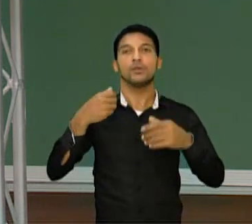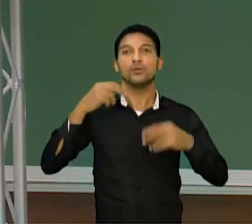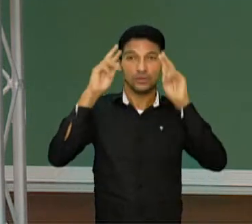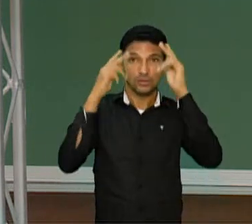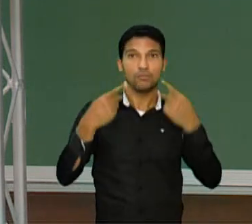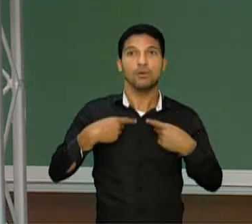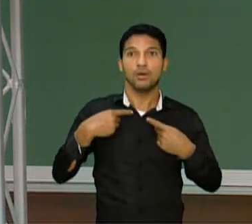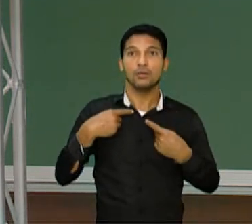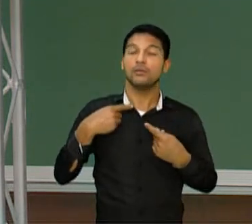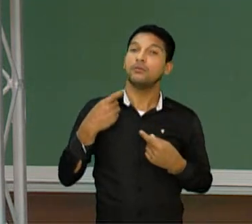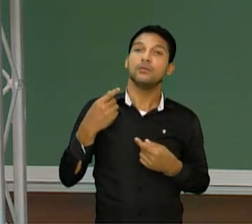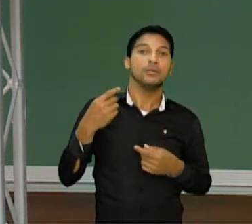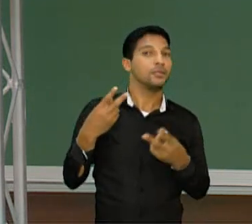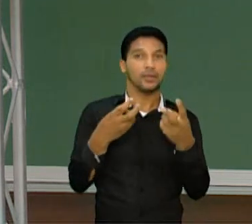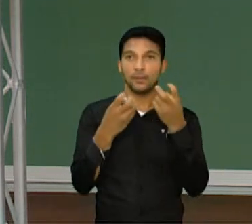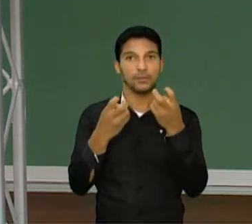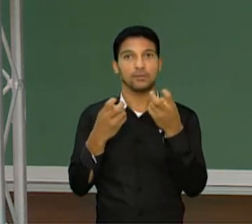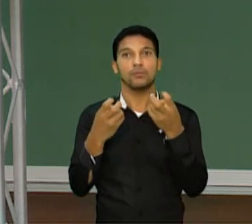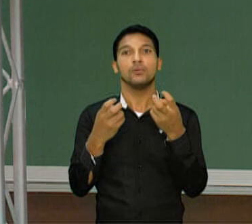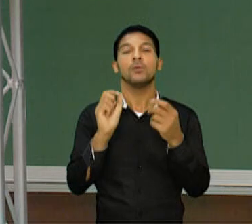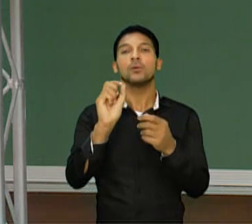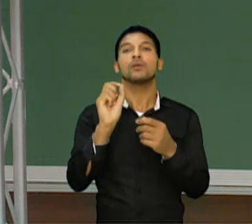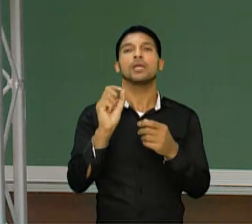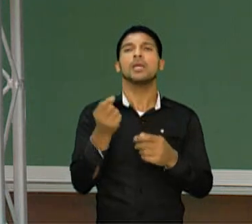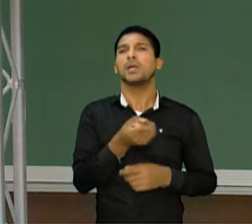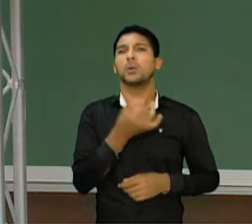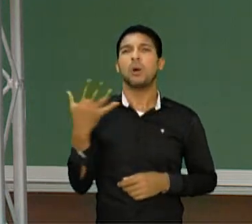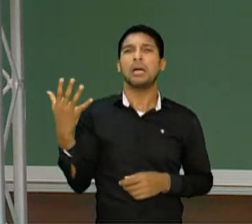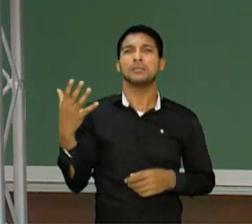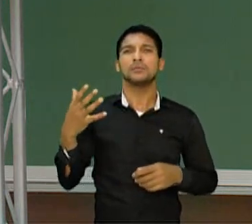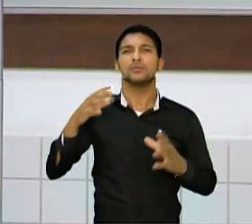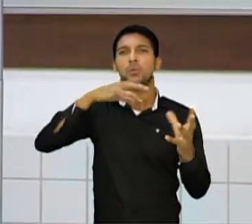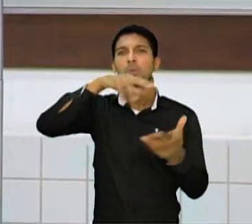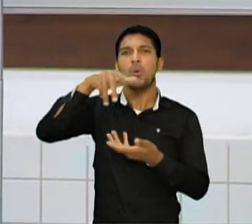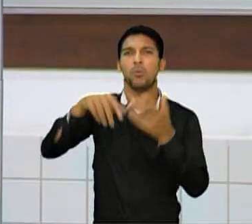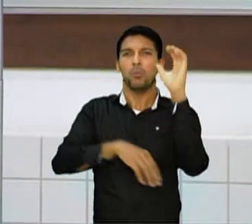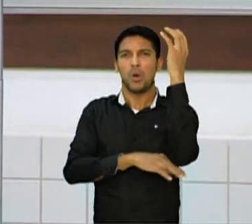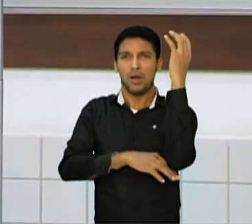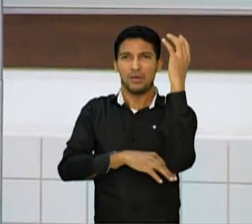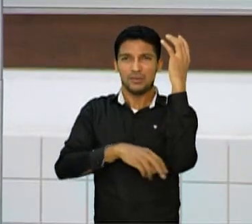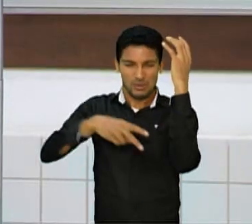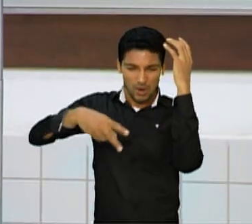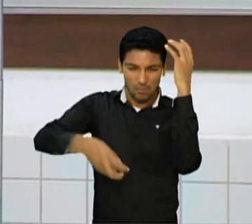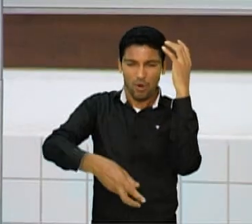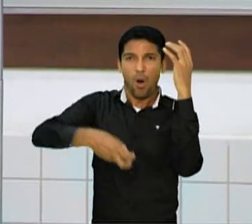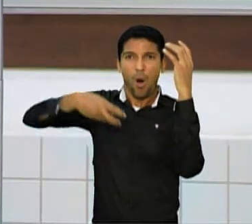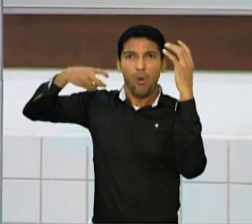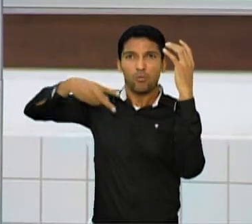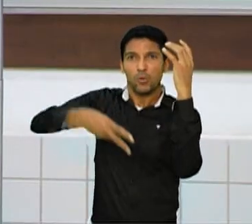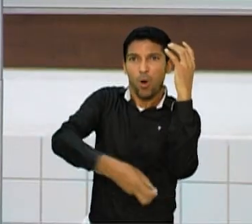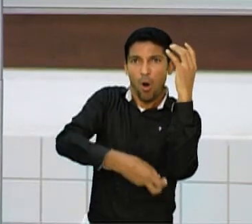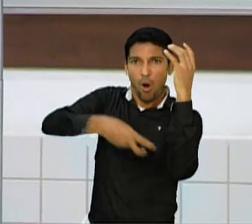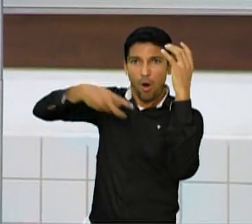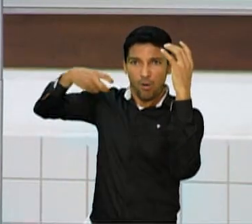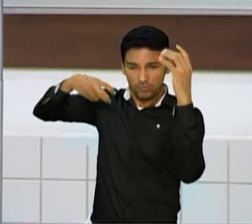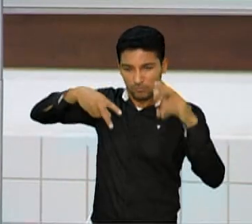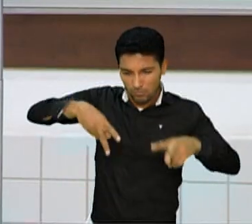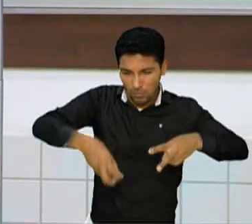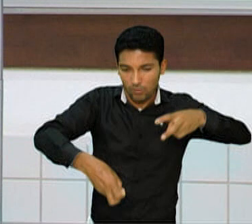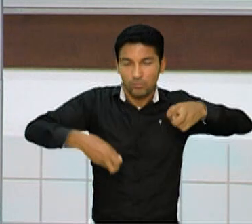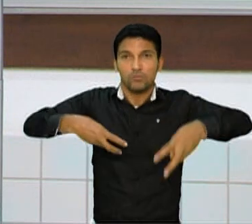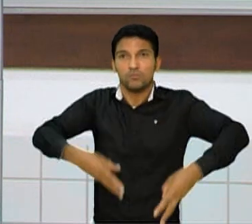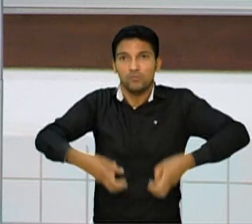sendo exaurido no processo. Desta maneira, é interessante a gente entender bem sobre as